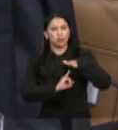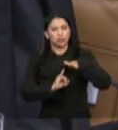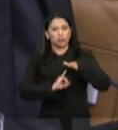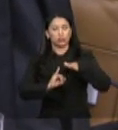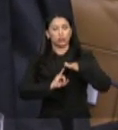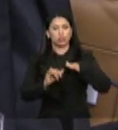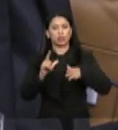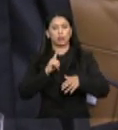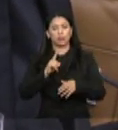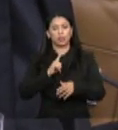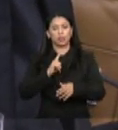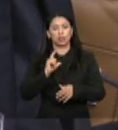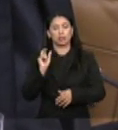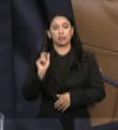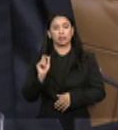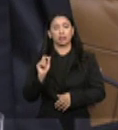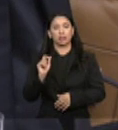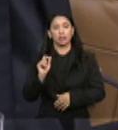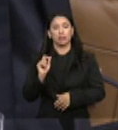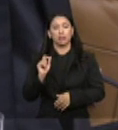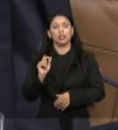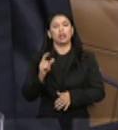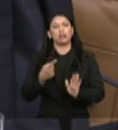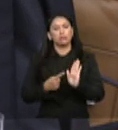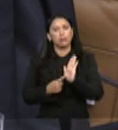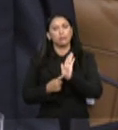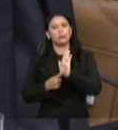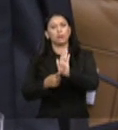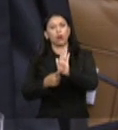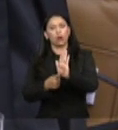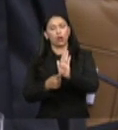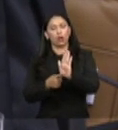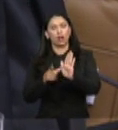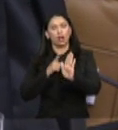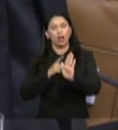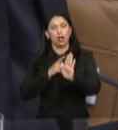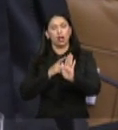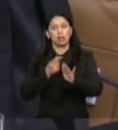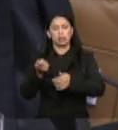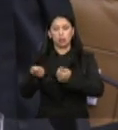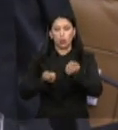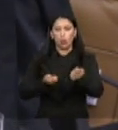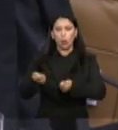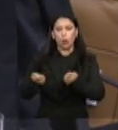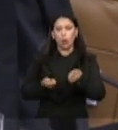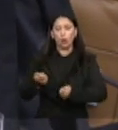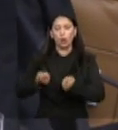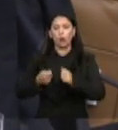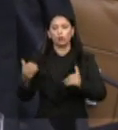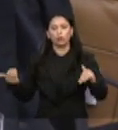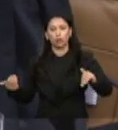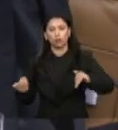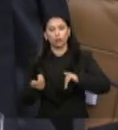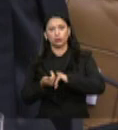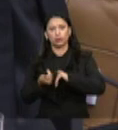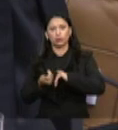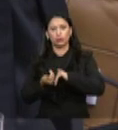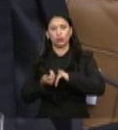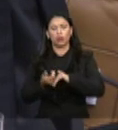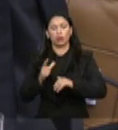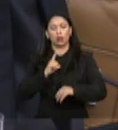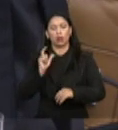sobretudo para servir dedique de barreira e de freio as maiorias parlamentares para conter